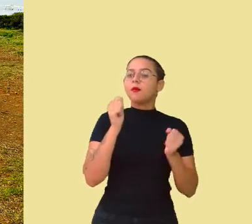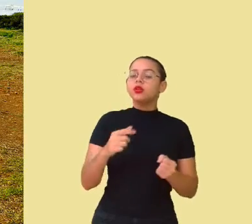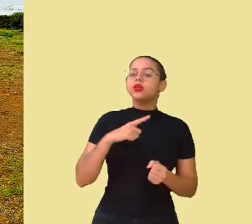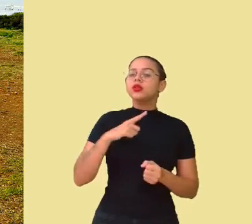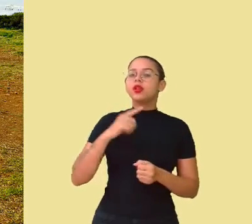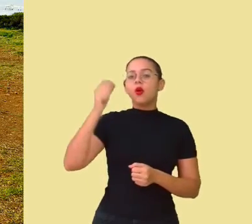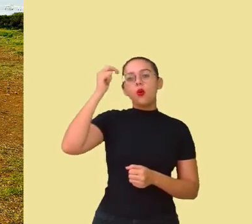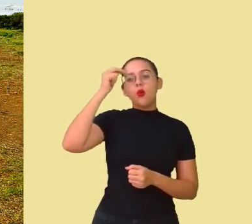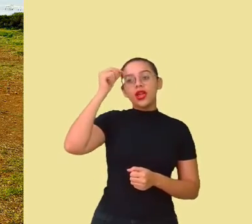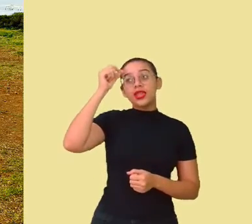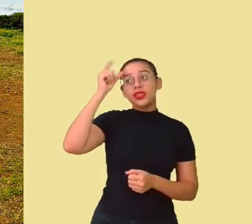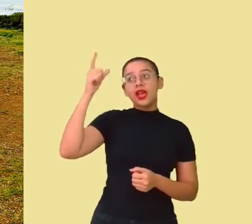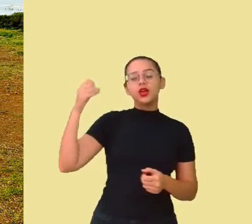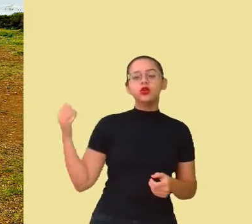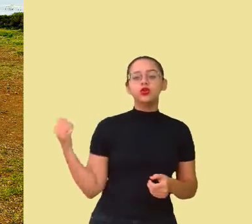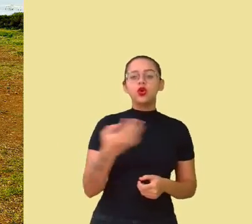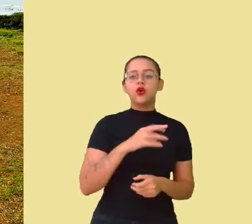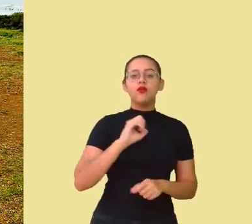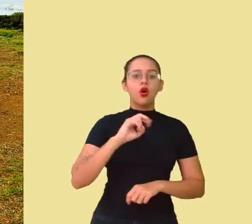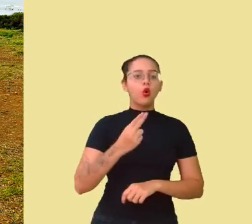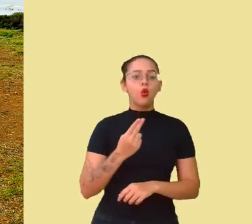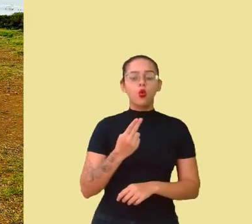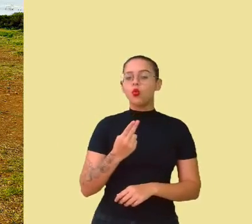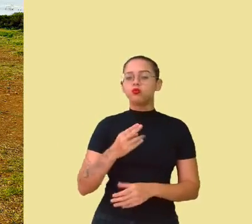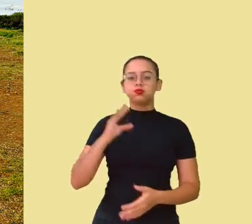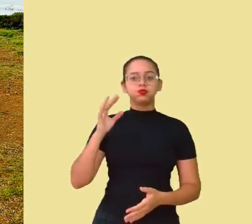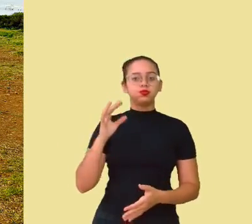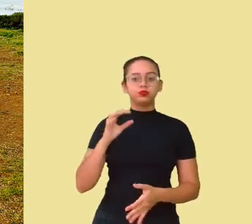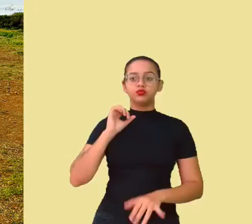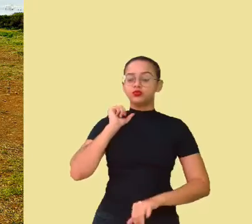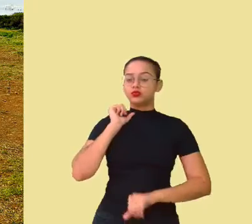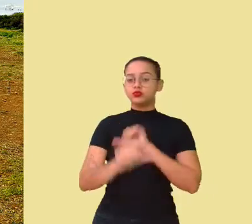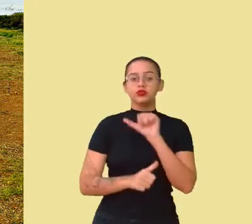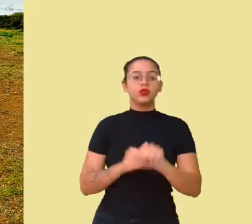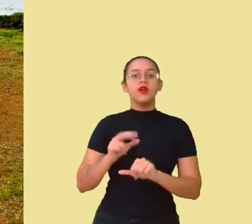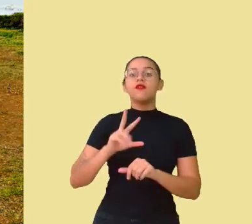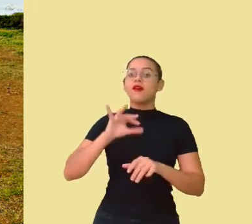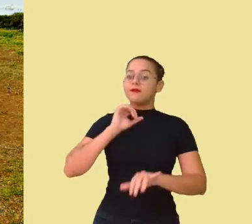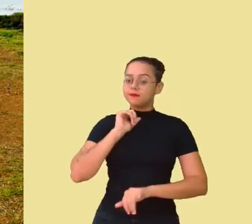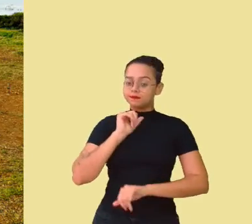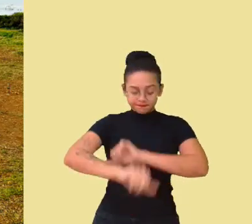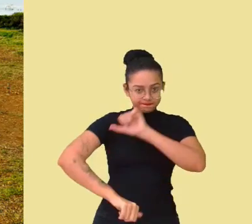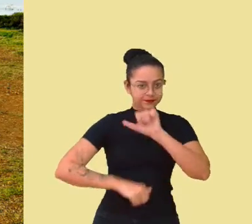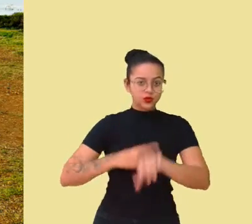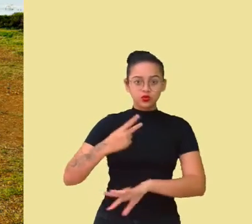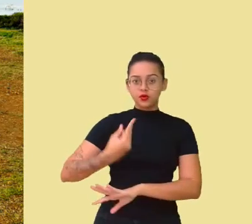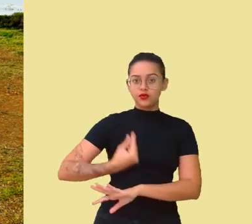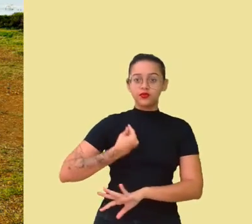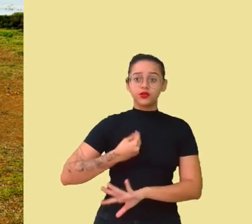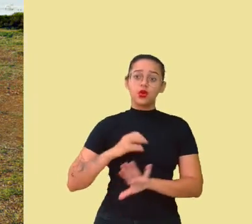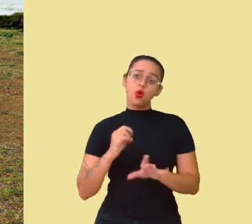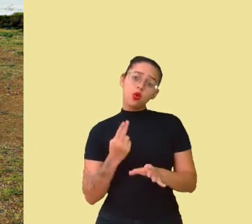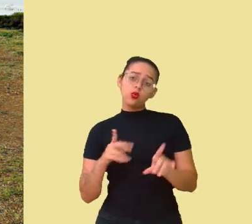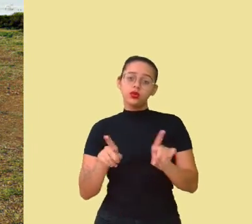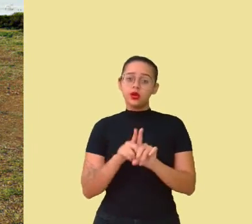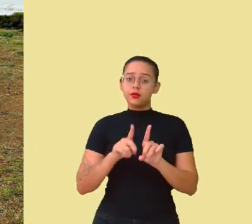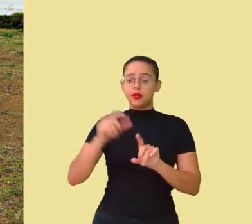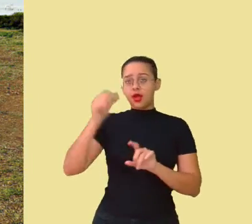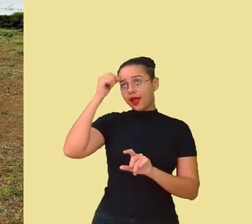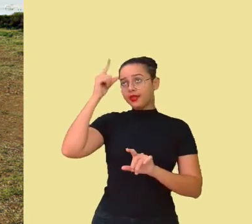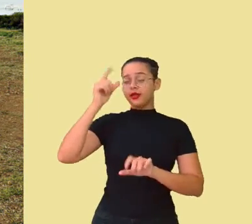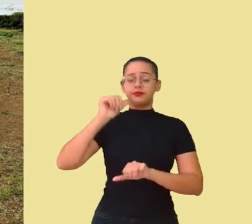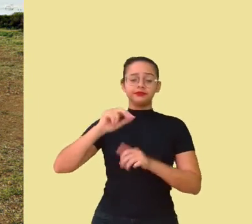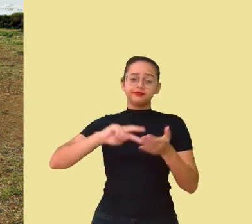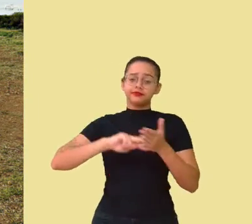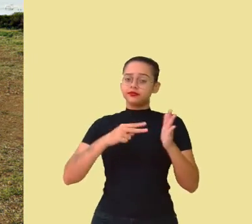ter uma ideia original e aquilo vai virar algo, vai sair do papel. Mas também você pode ressignificar essas